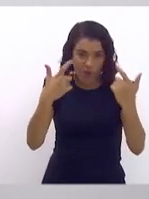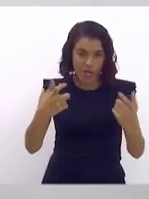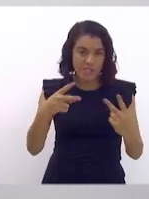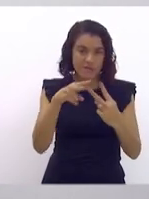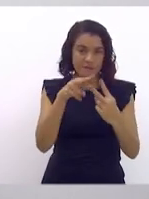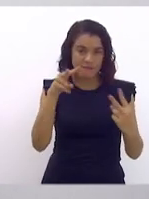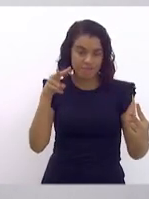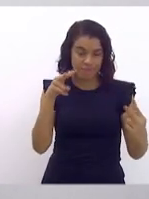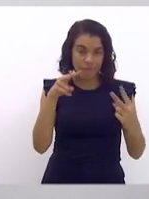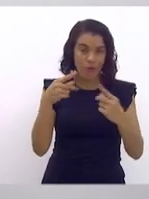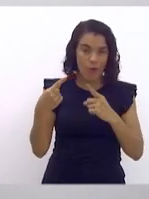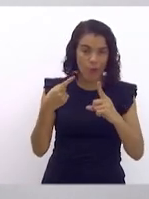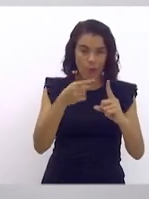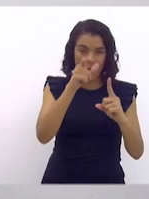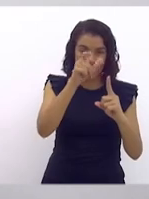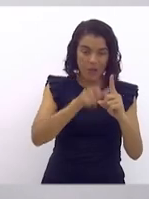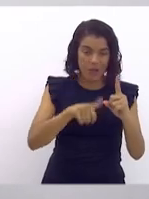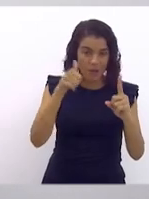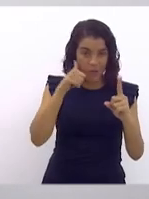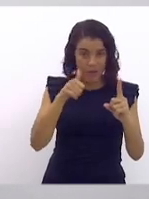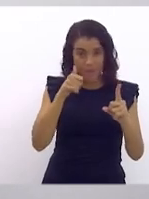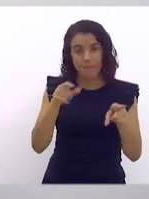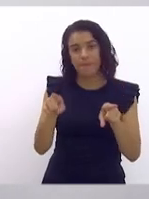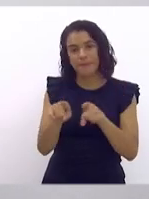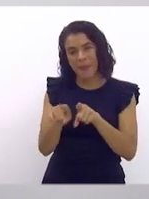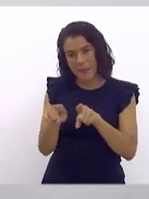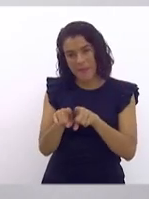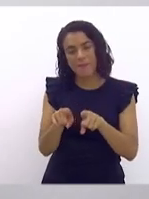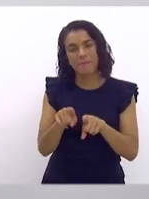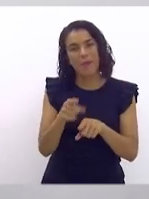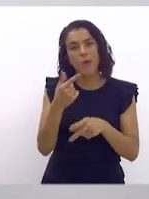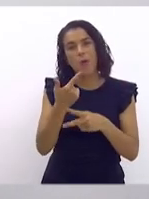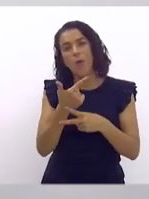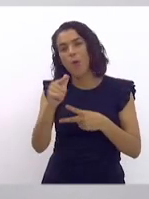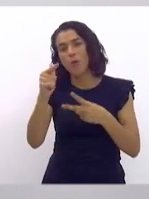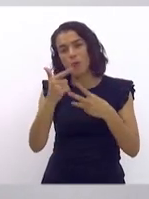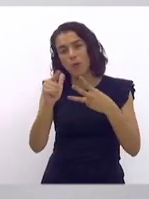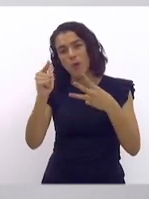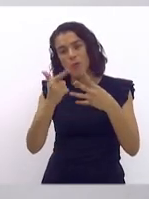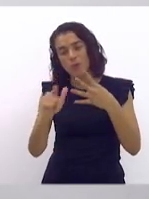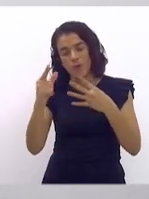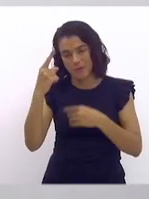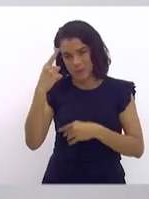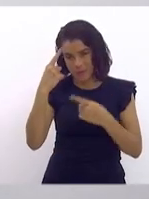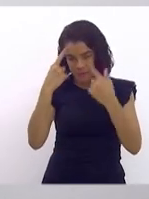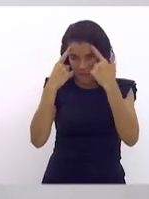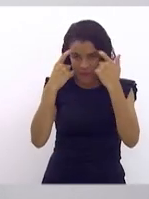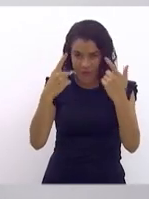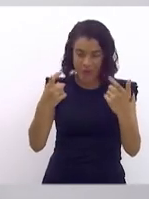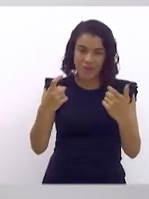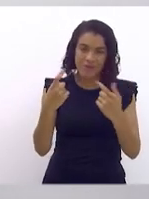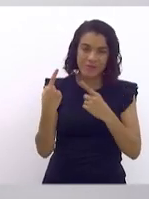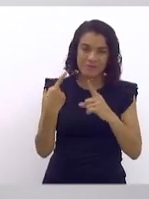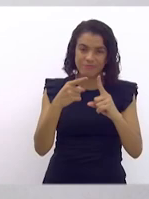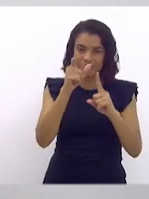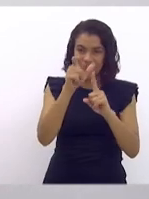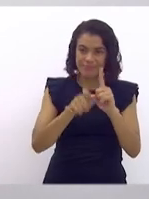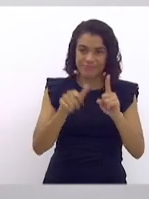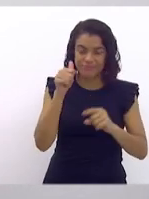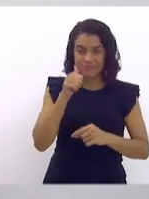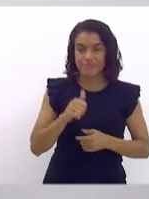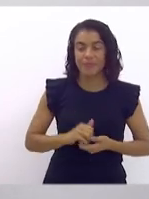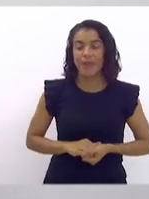contra a mulher, que deixa de existir os outros tipos de violência. Essa é a primeira